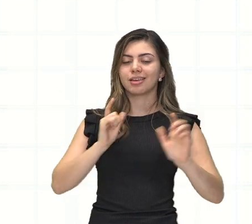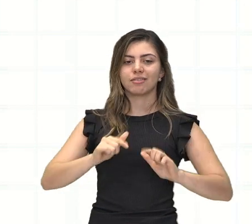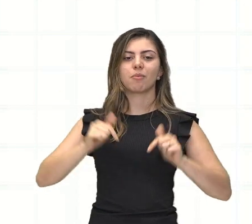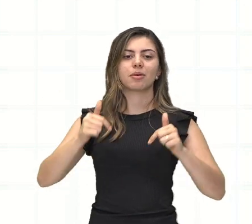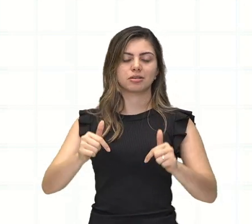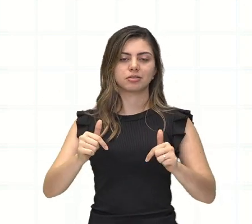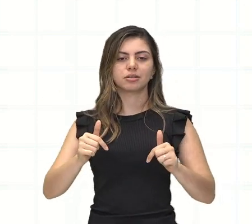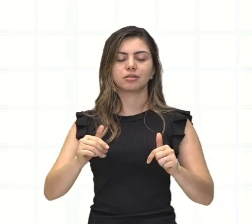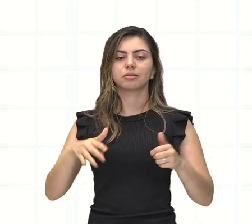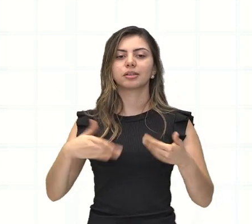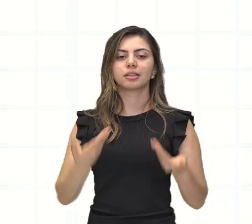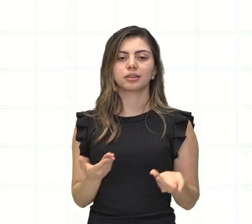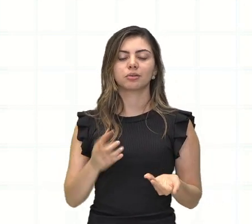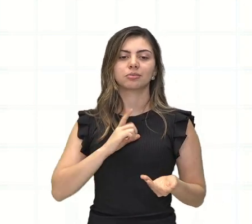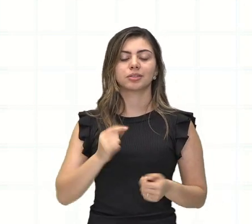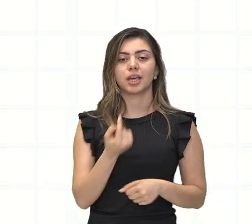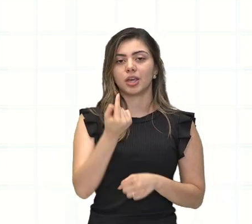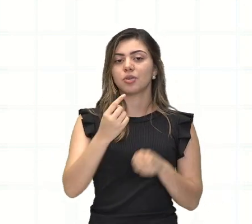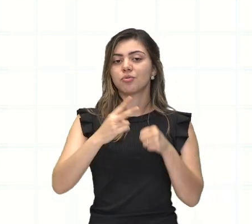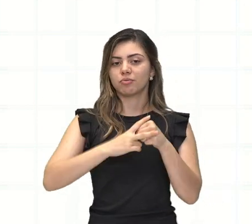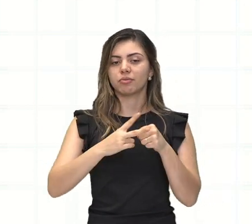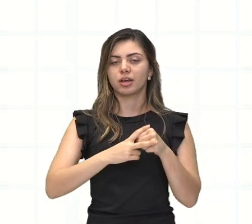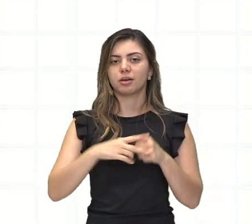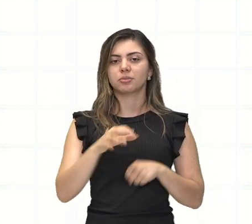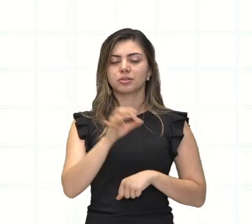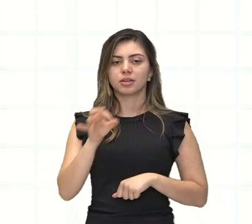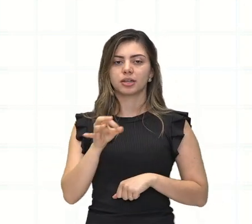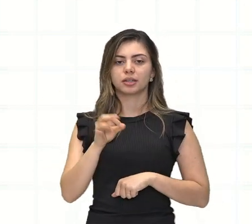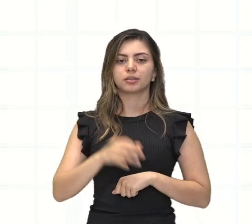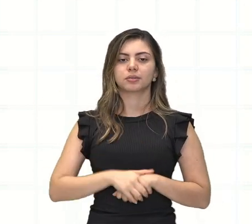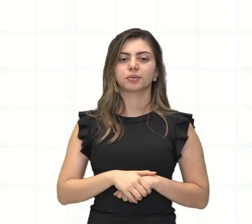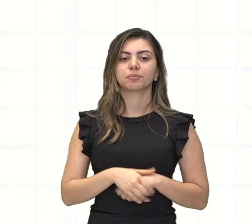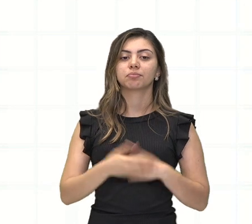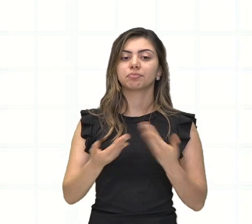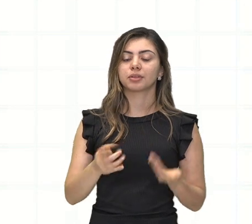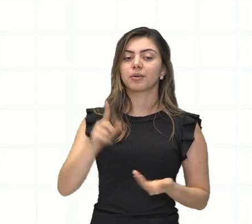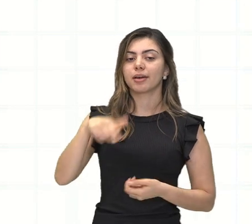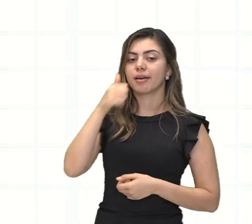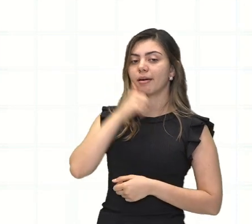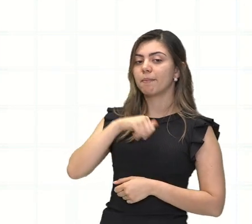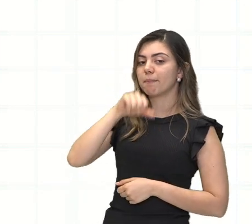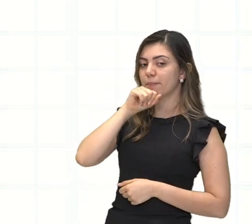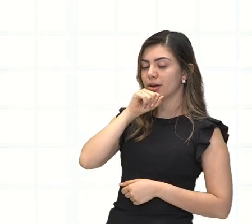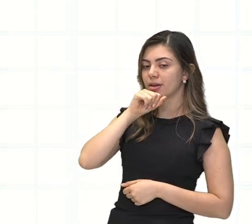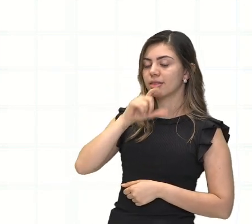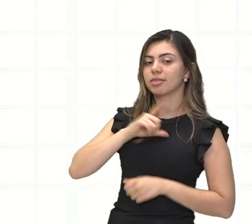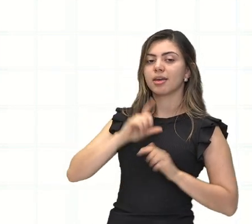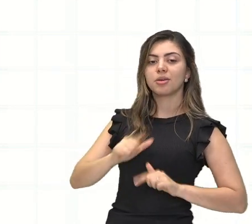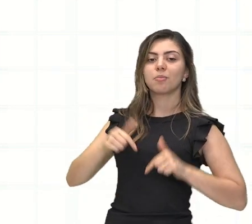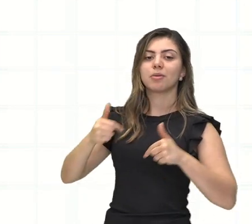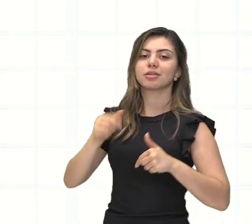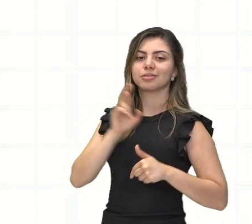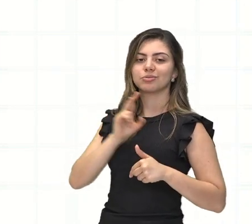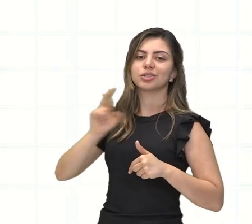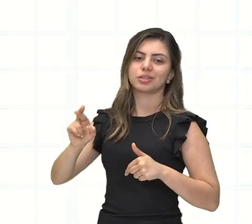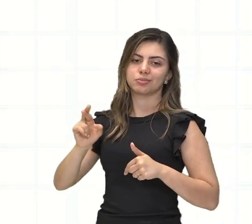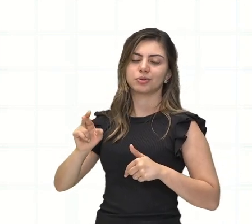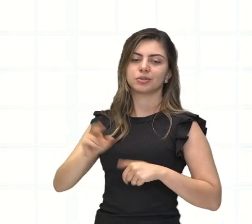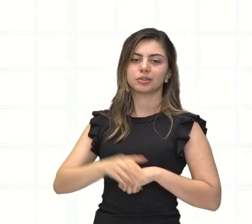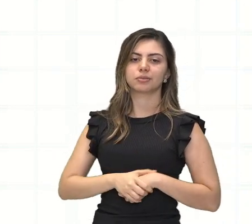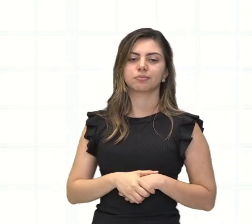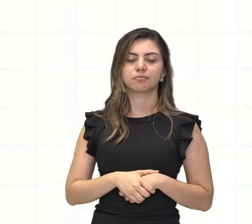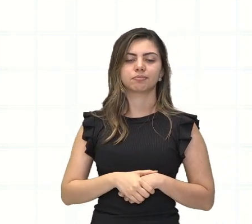nós temos apenas um verbo, ok? A mãe vai fazer a ação de responder.